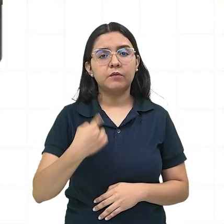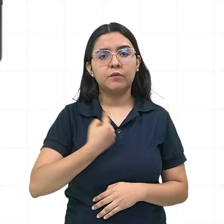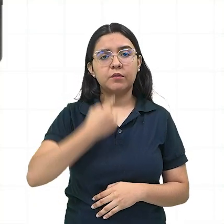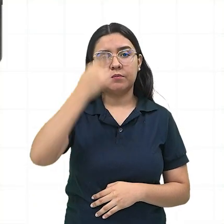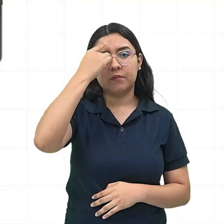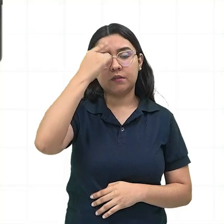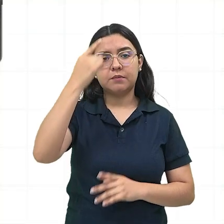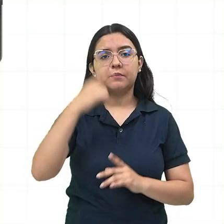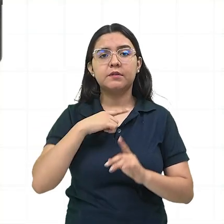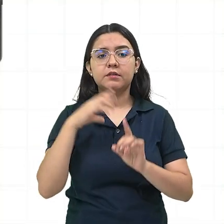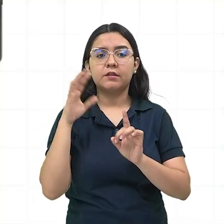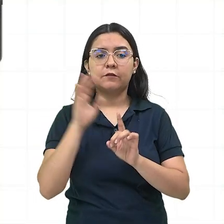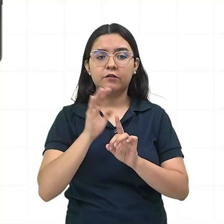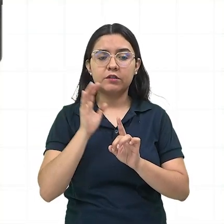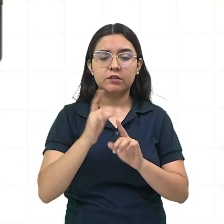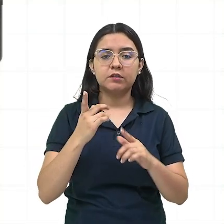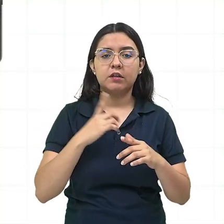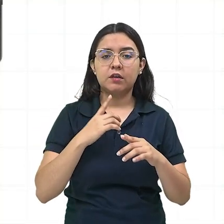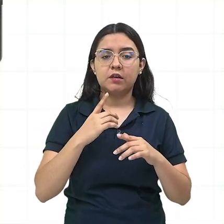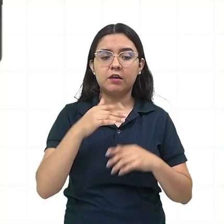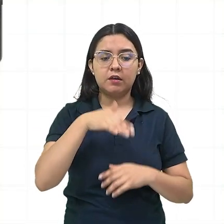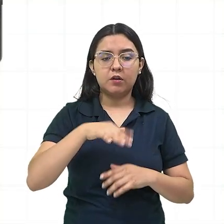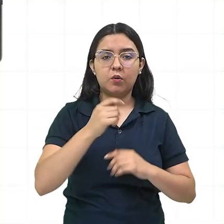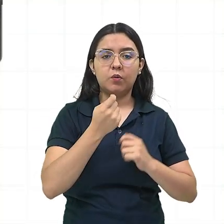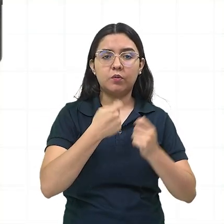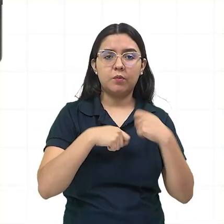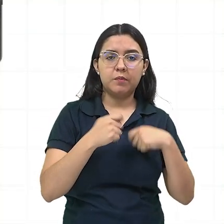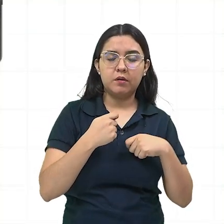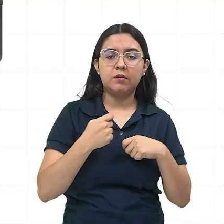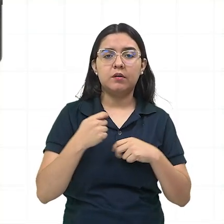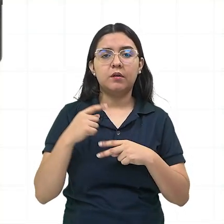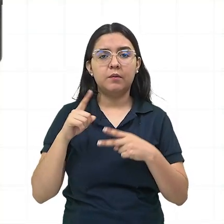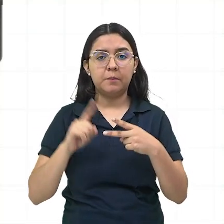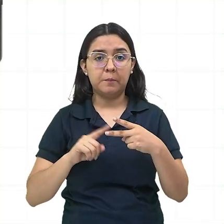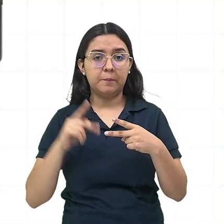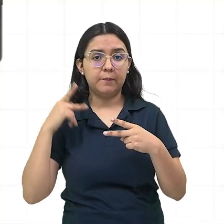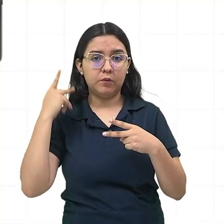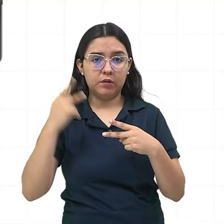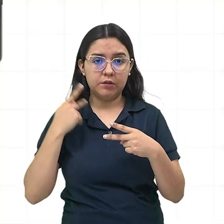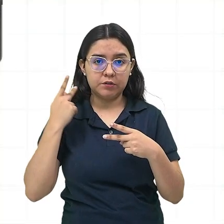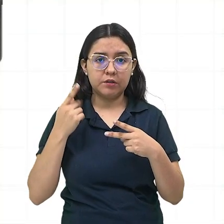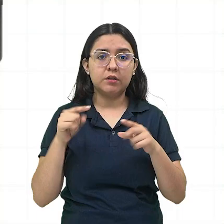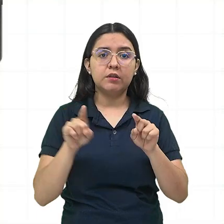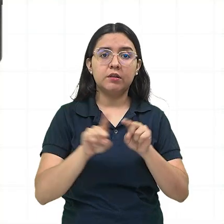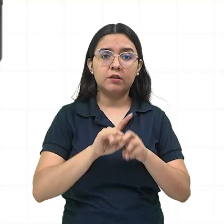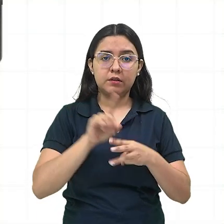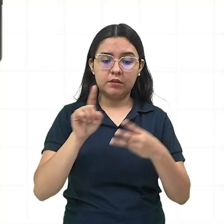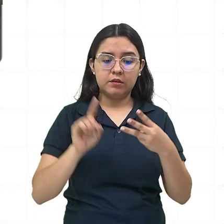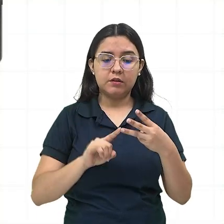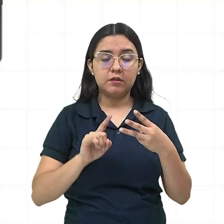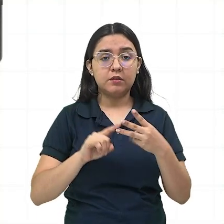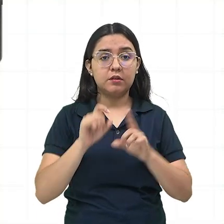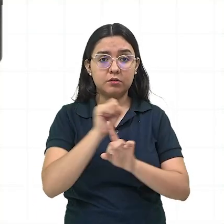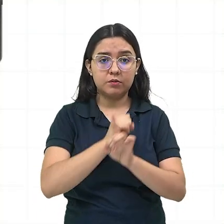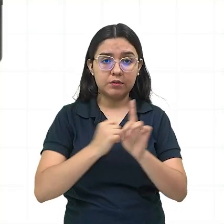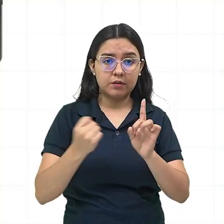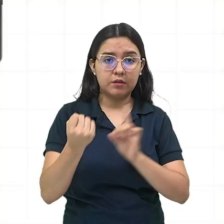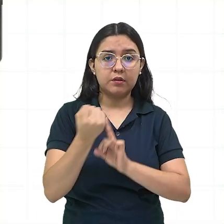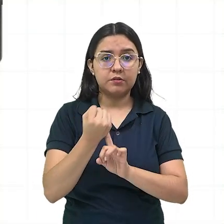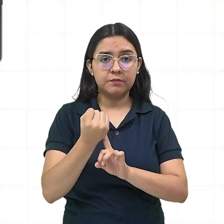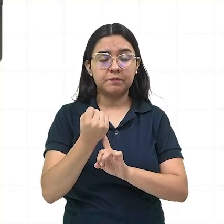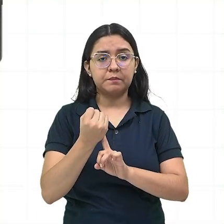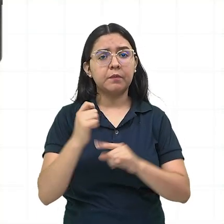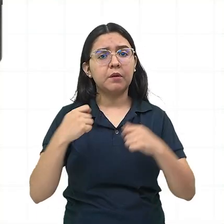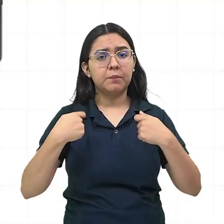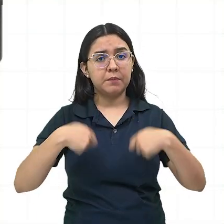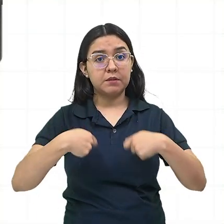influência na economia, na política e também na sociedade, nós temos